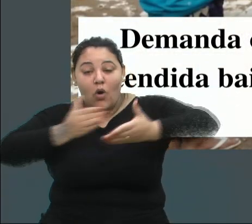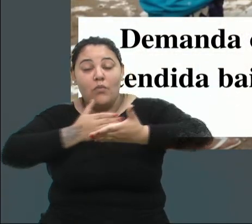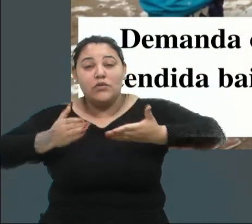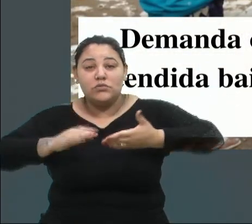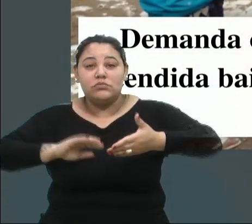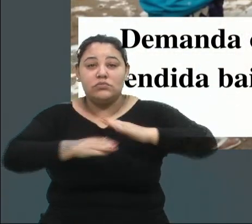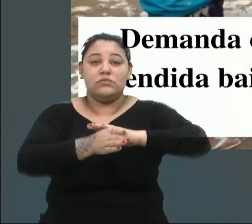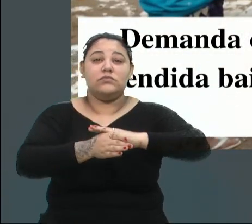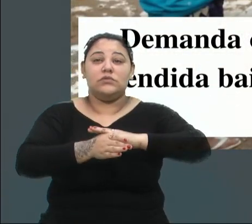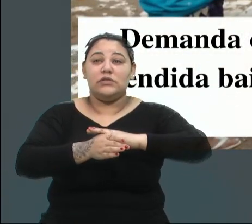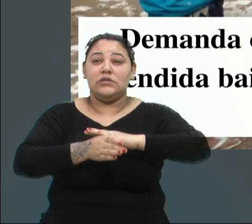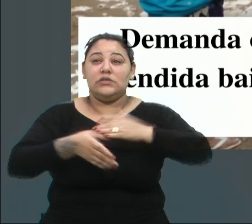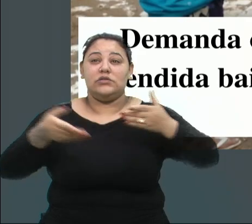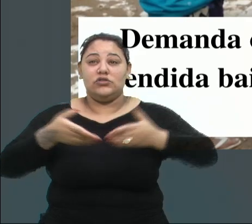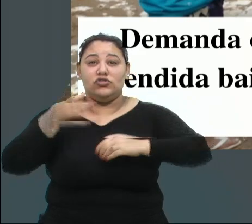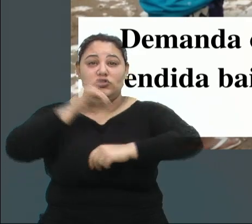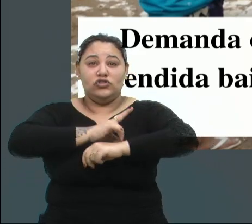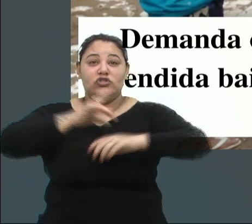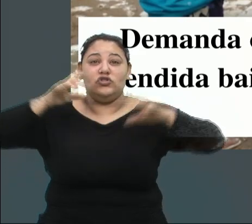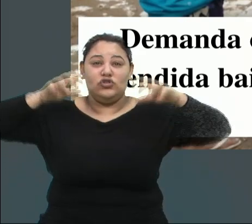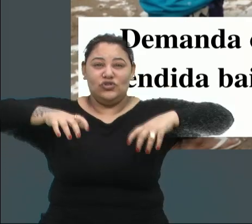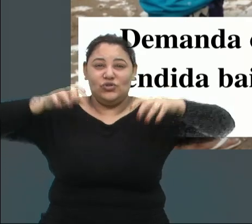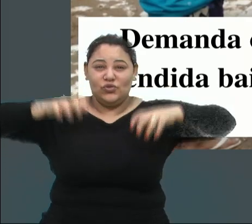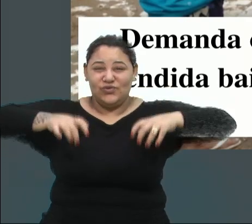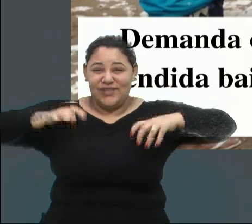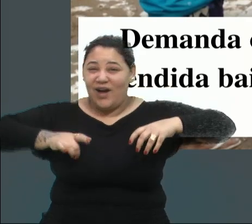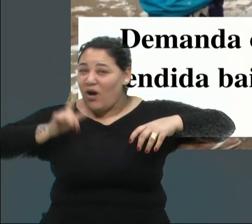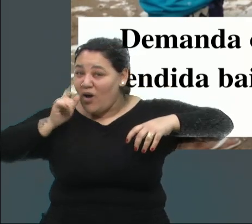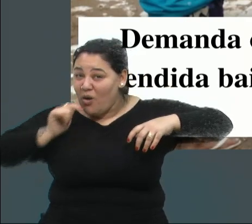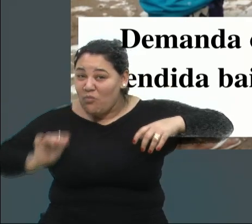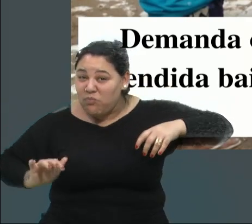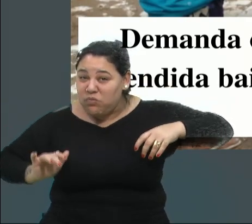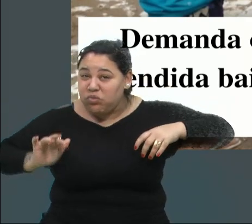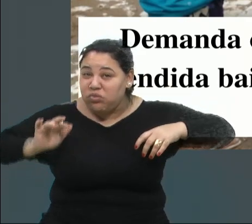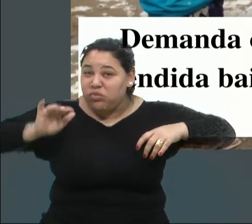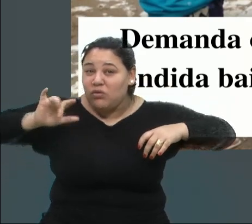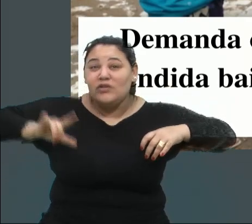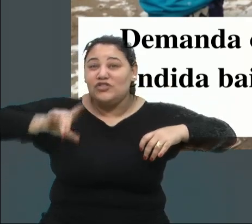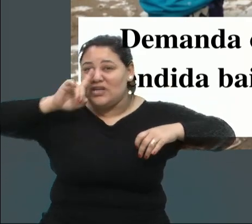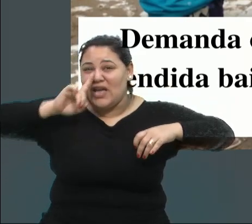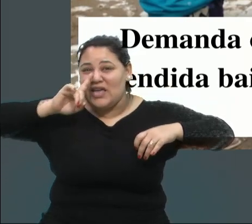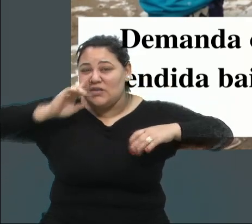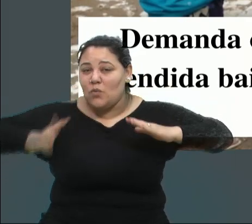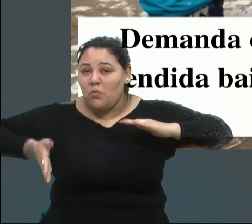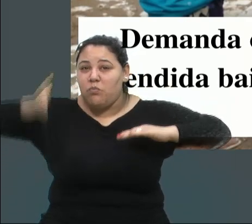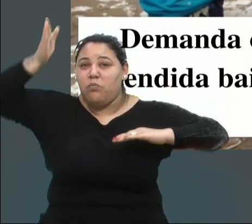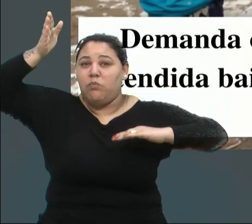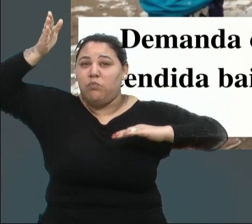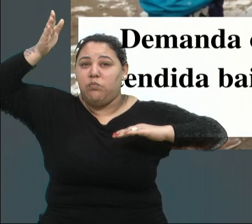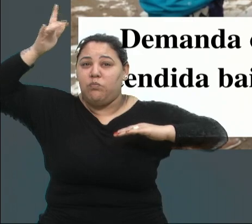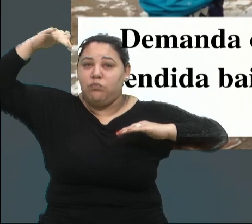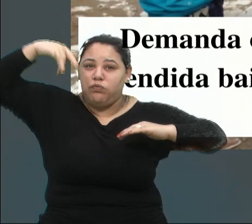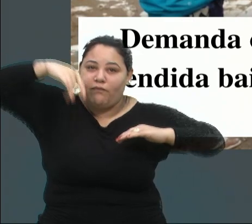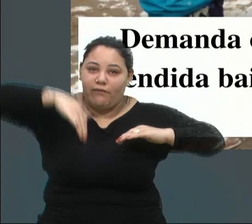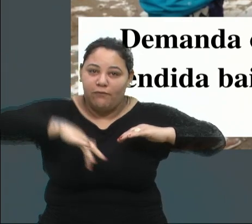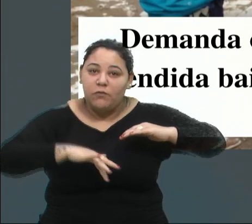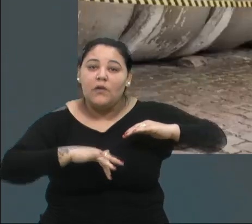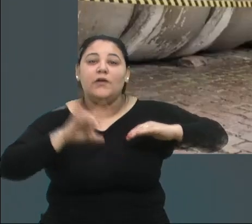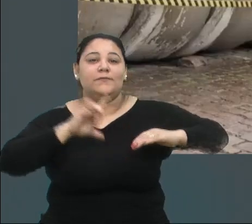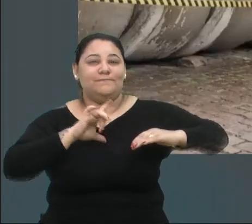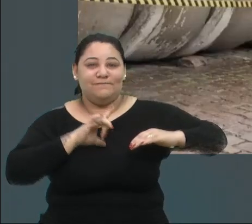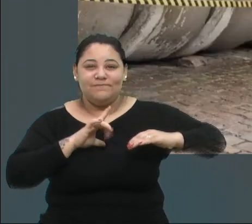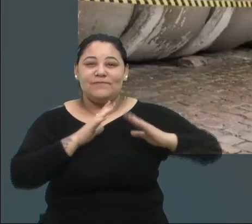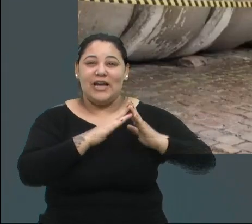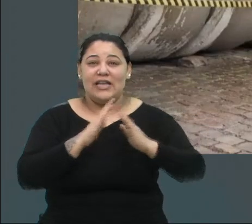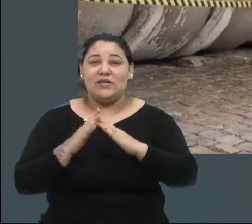Atualmente, dias de chuva acabava alagando, risco de desmoronamento de muros, de casas, porque